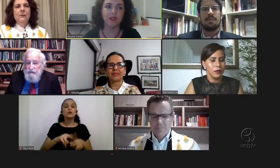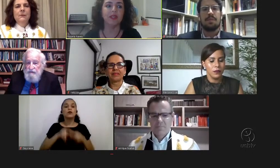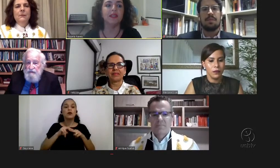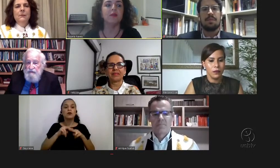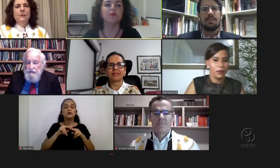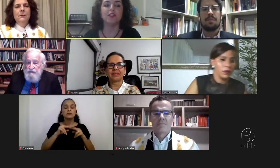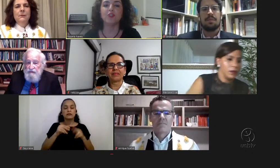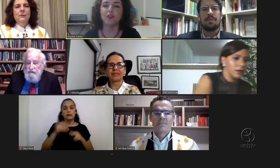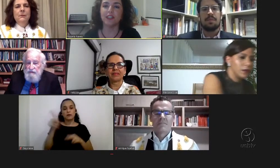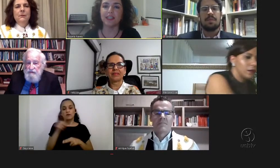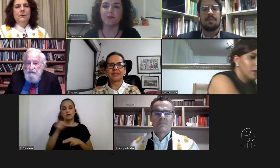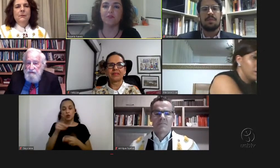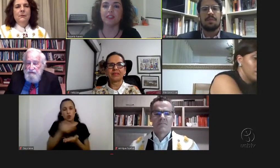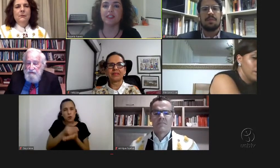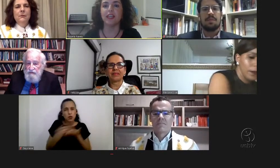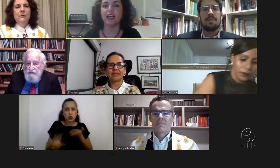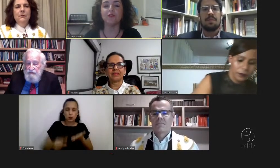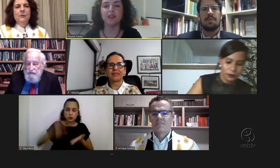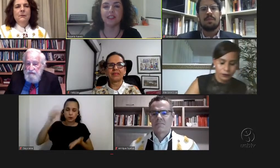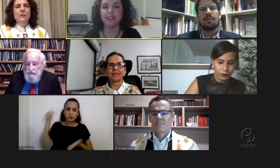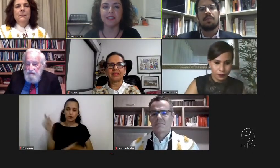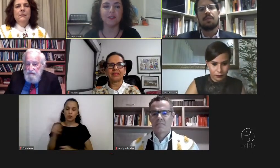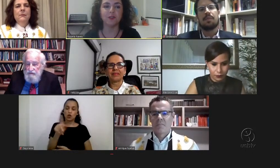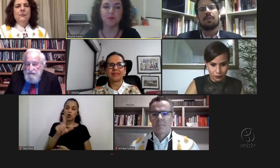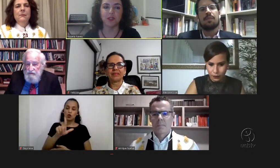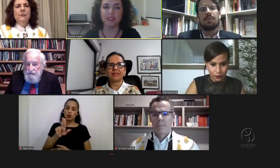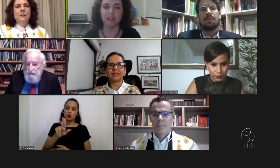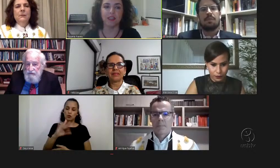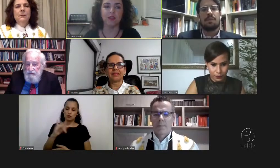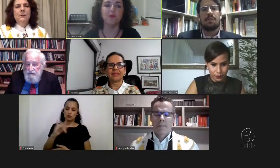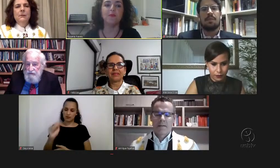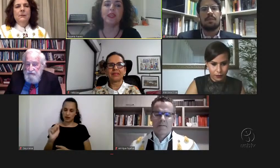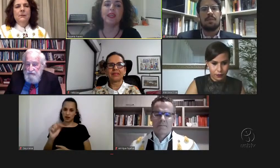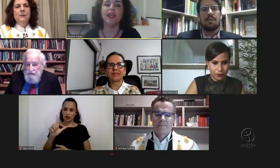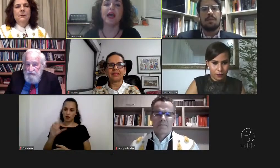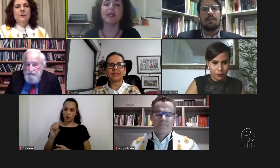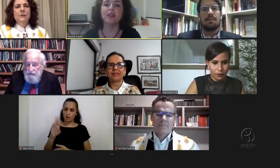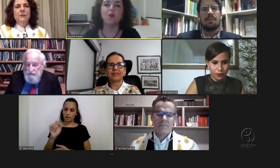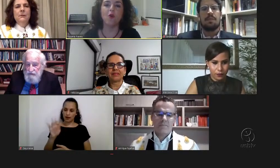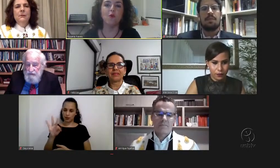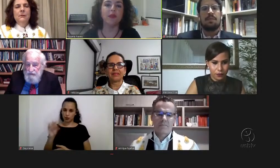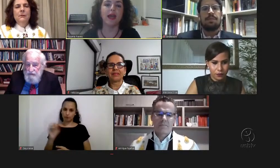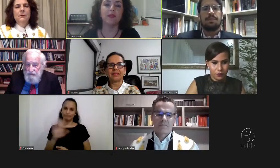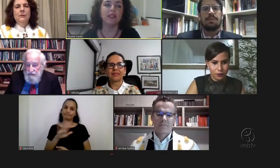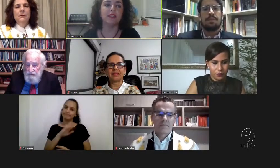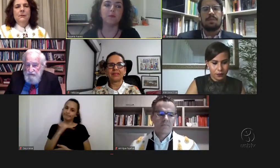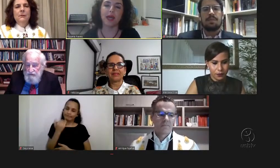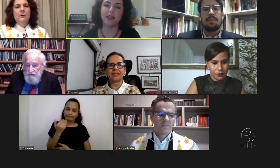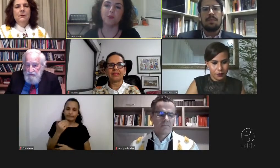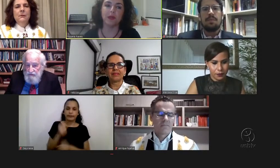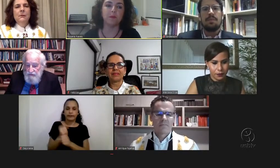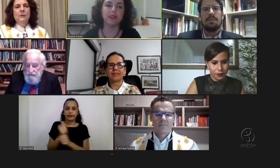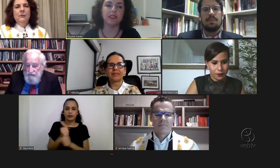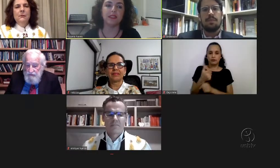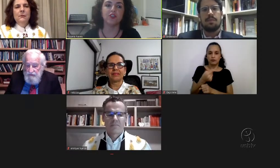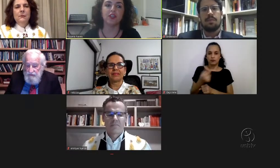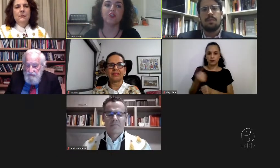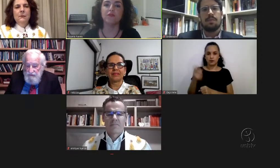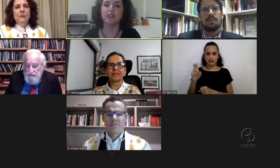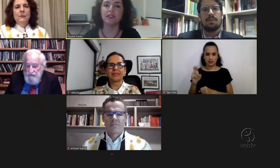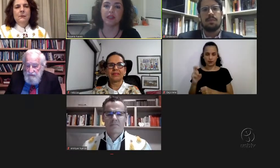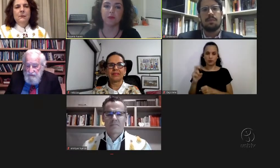Lobato, professora dessa universidade falecida em 2005, a quem coube abrir espaço para